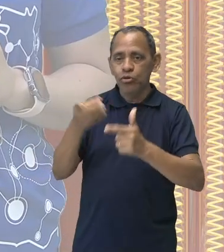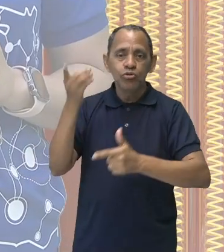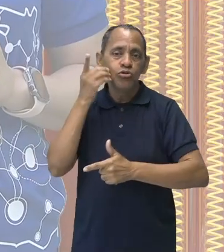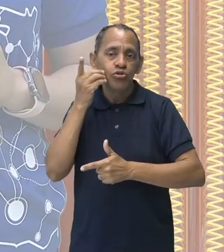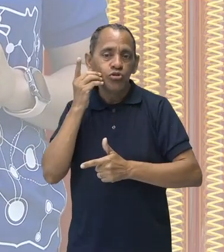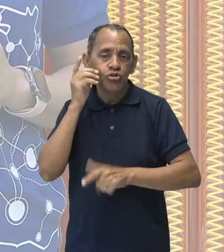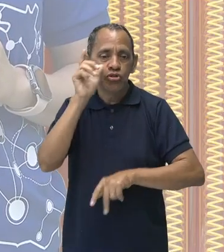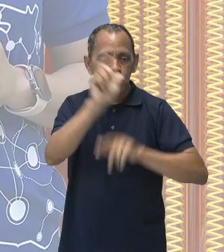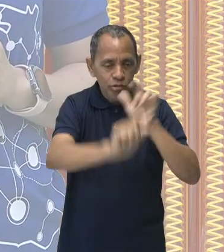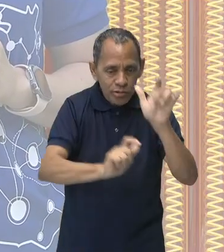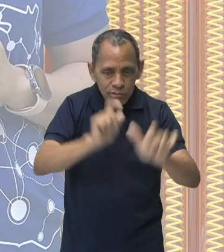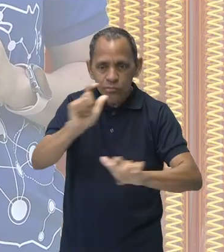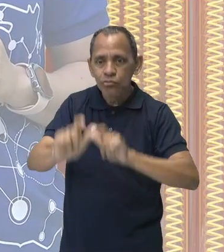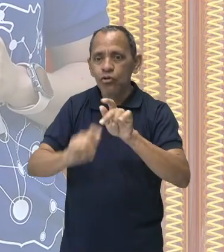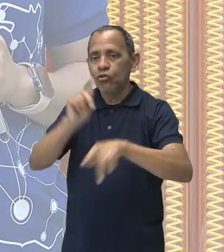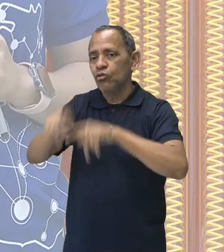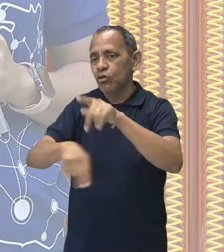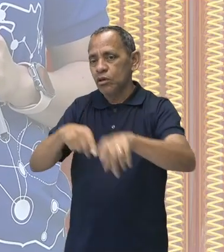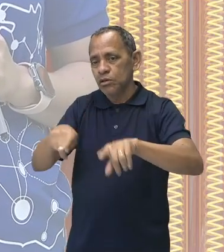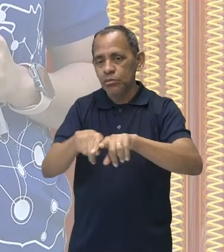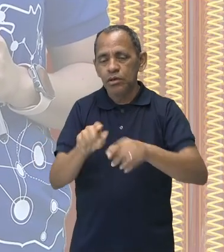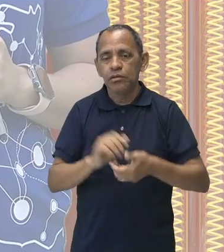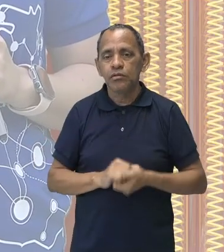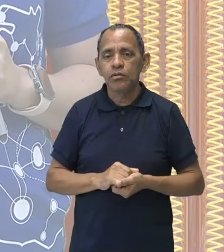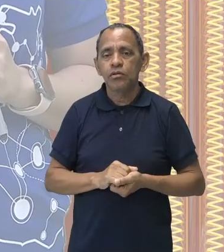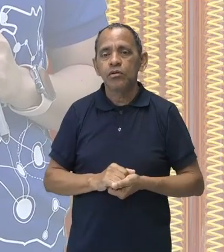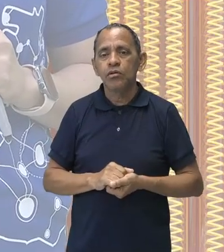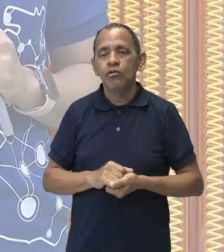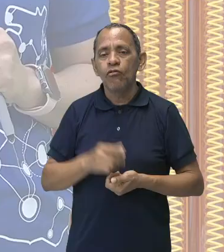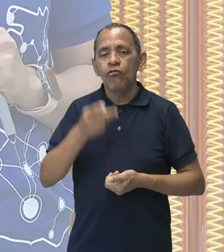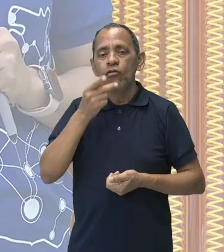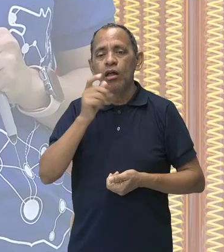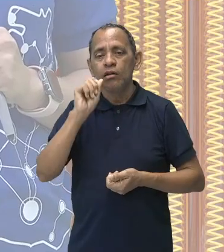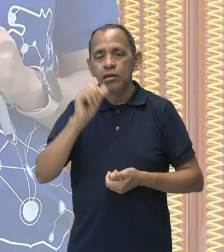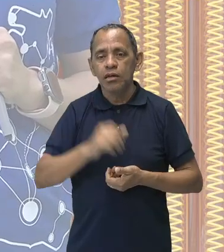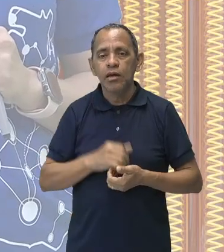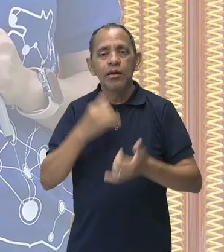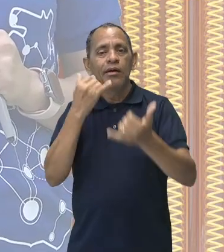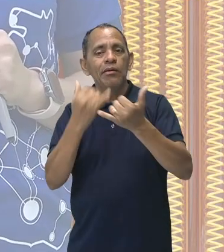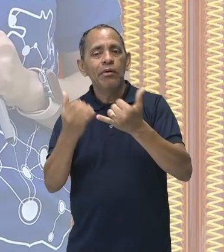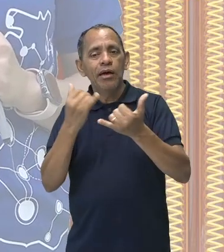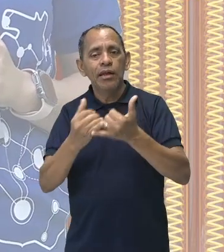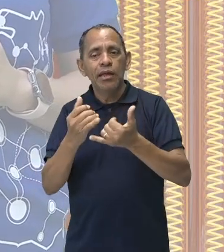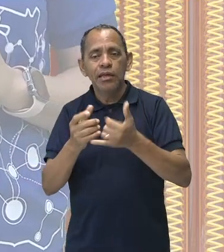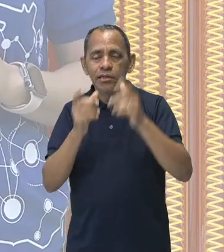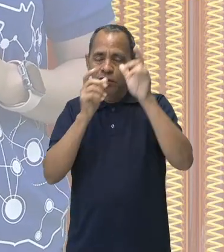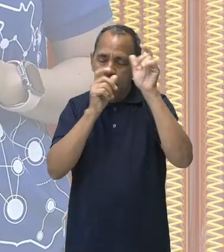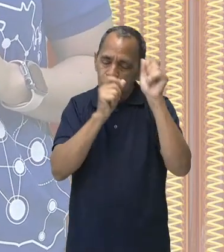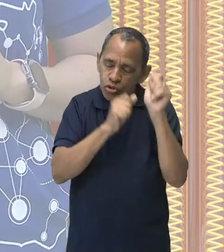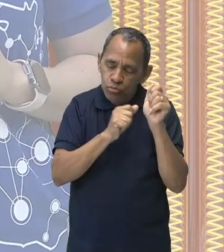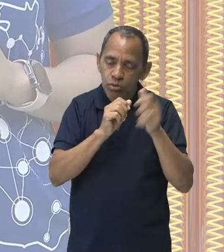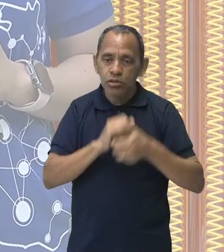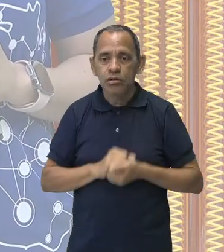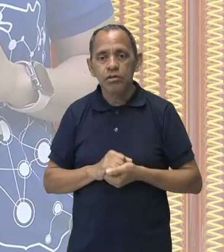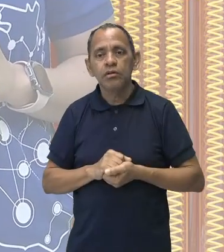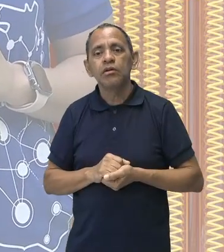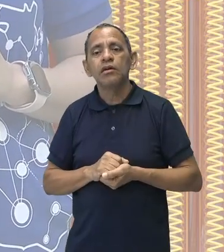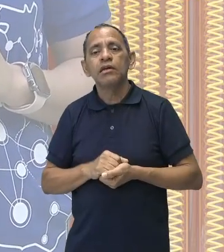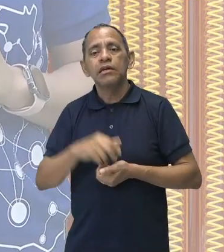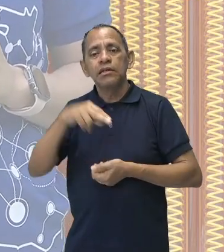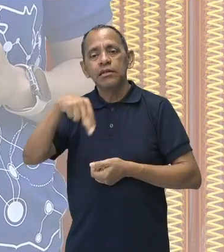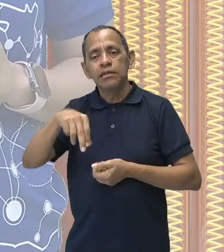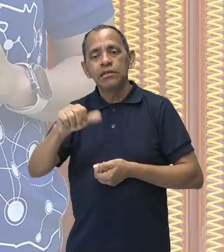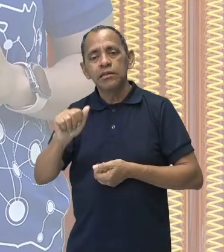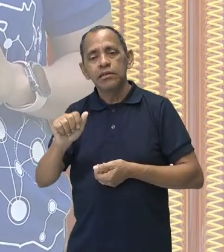da população, certo? Quando fala ali, né, que parecem produzir em Sua Majestade o efeito de um